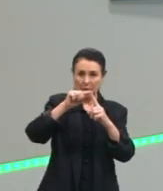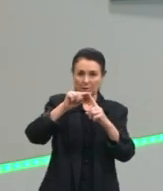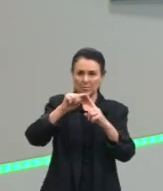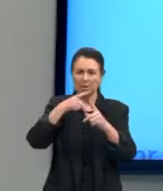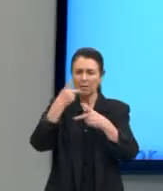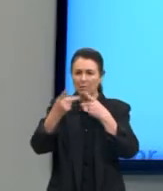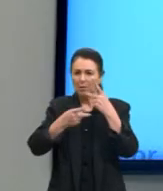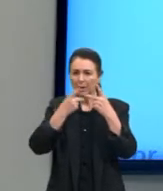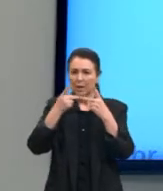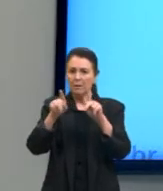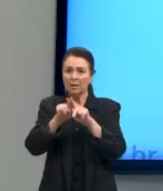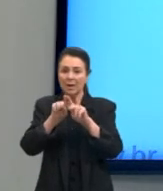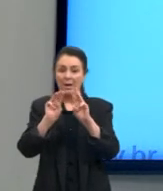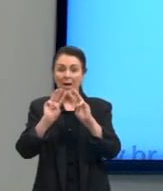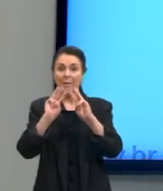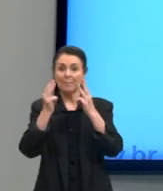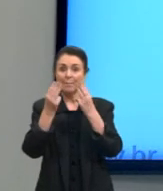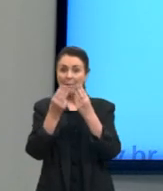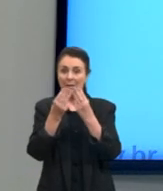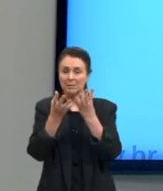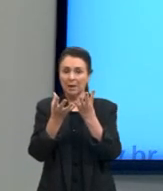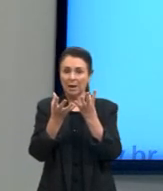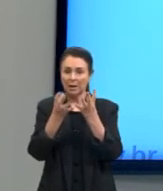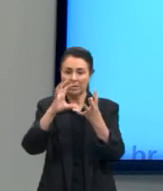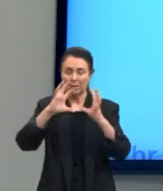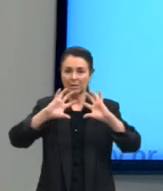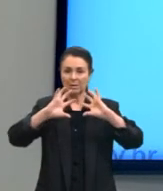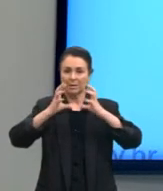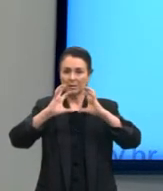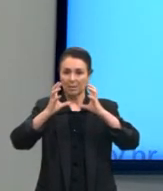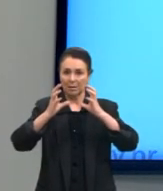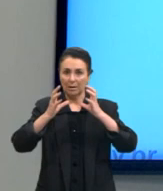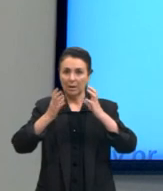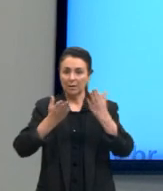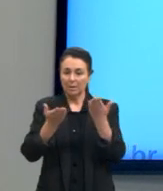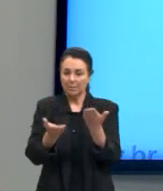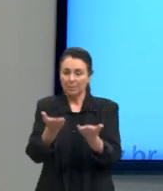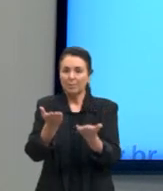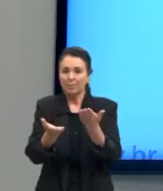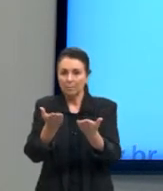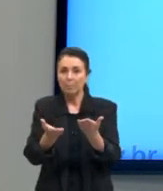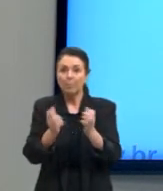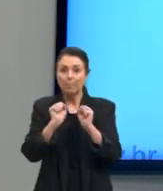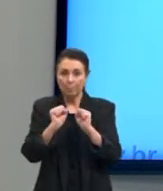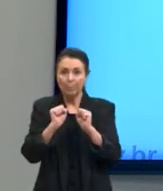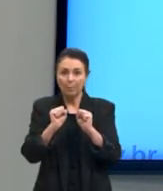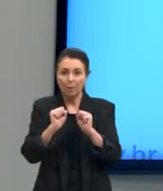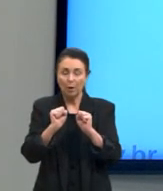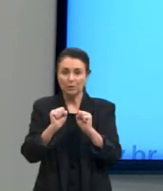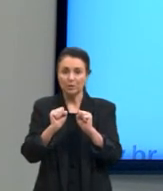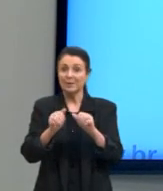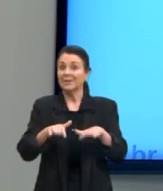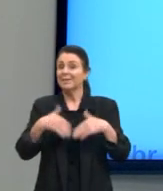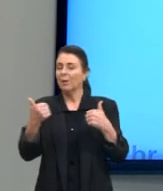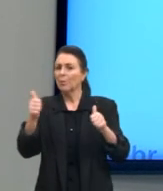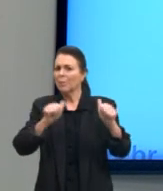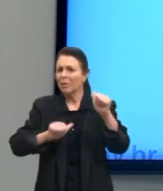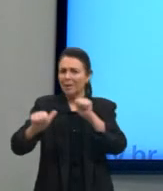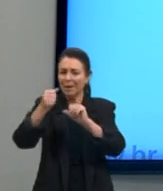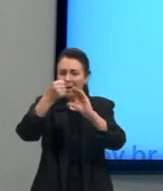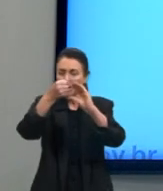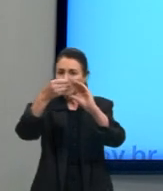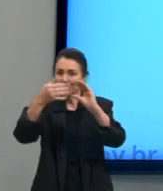a gente pode medir a massa daquela bola né se a gente tem uma balança a gente pode medir a massa também então é é qualitativo uma